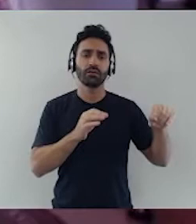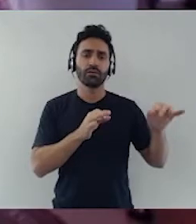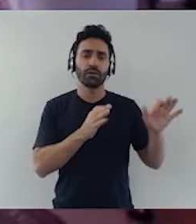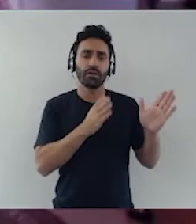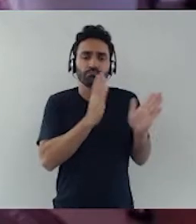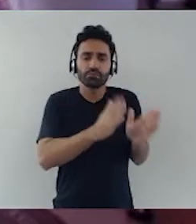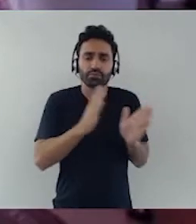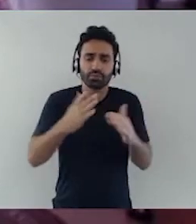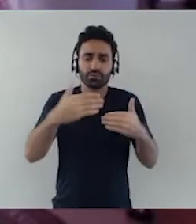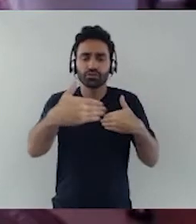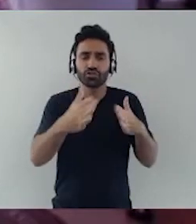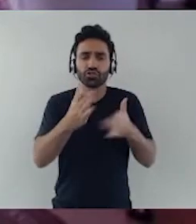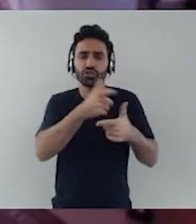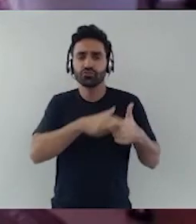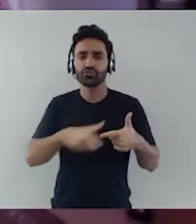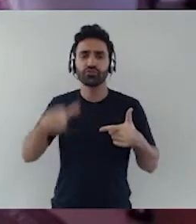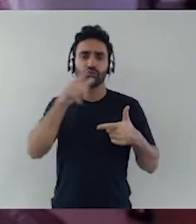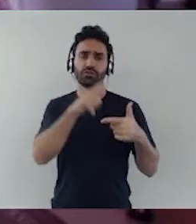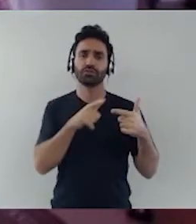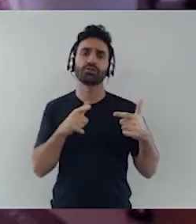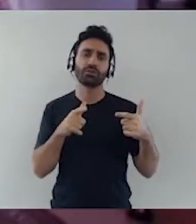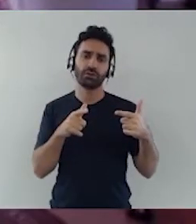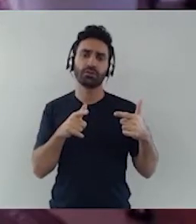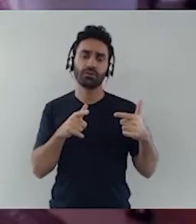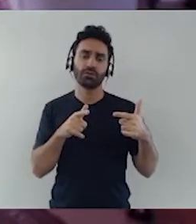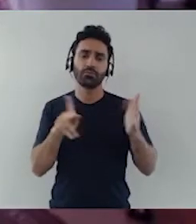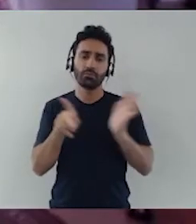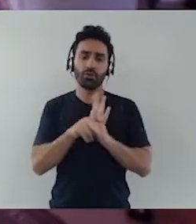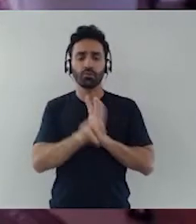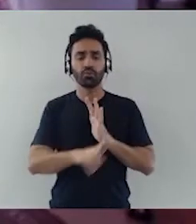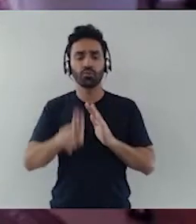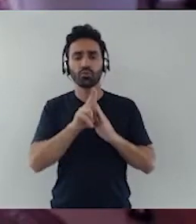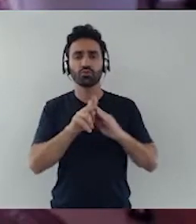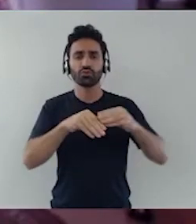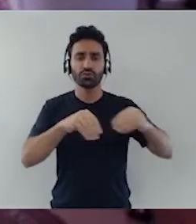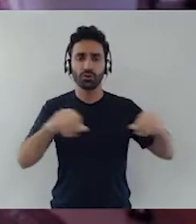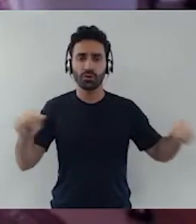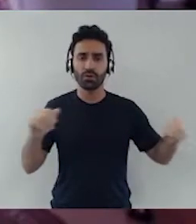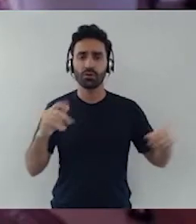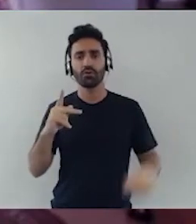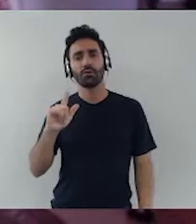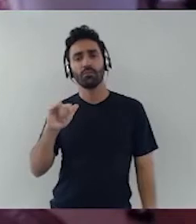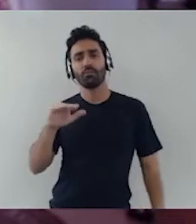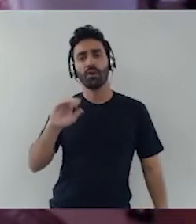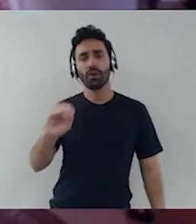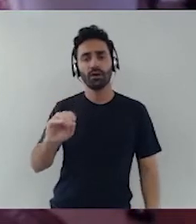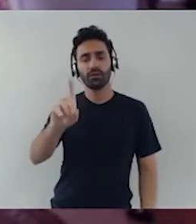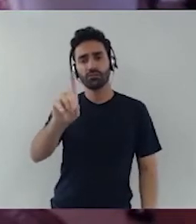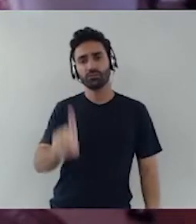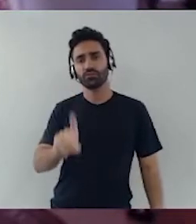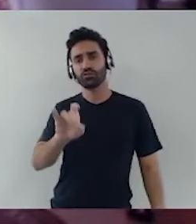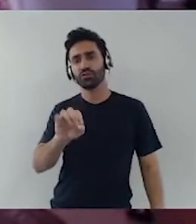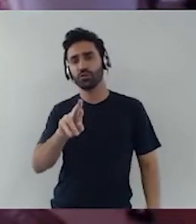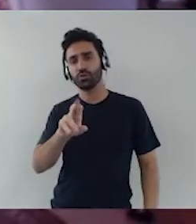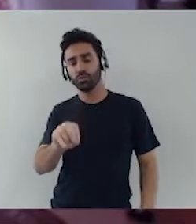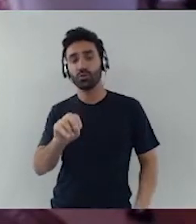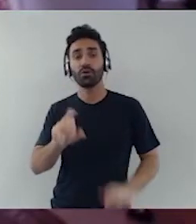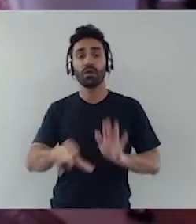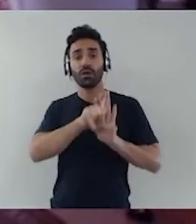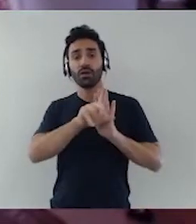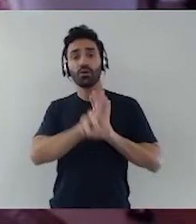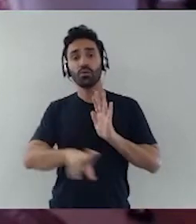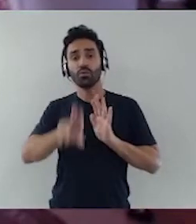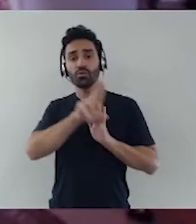um contexto sólido de governança urbana do solo, com planos diretores includentes, leis de uso e